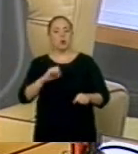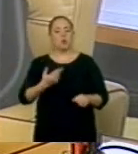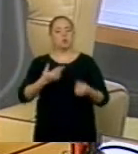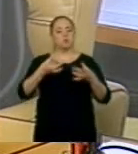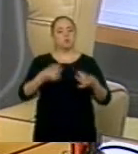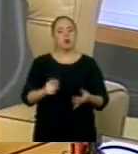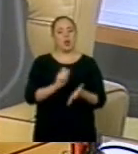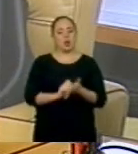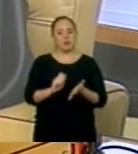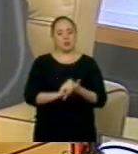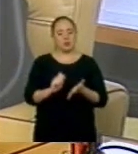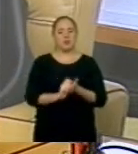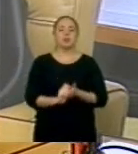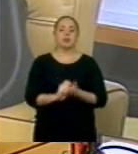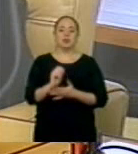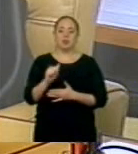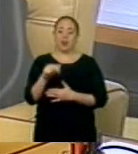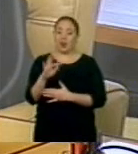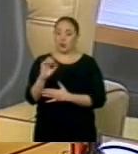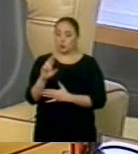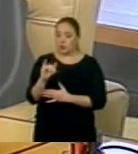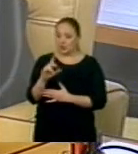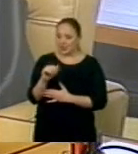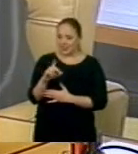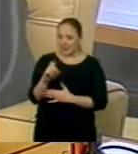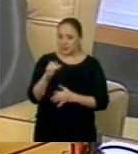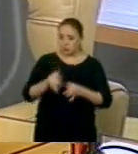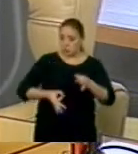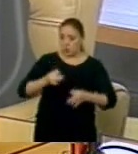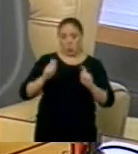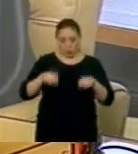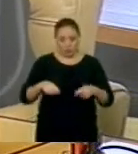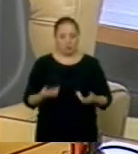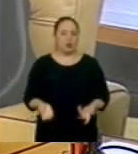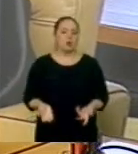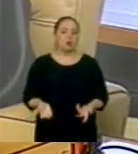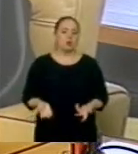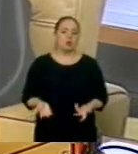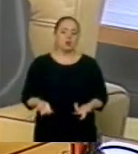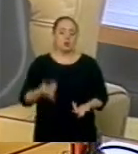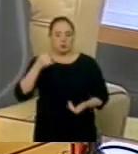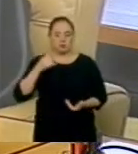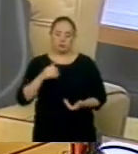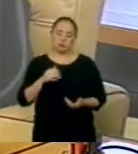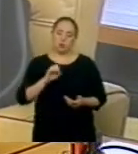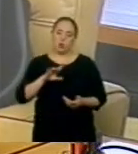e fundamentada de autoridade judiciária competente, salvo nos casos de transgressão militar ou